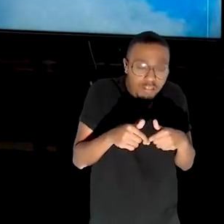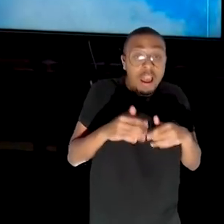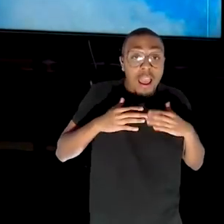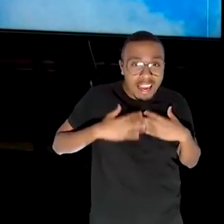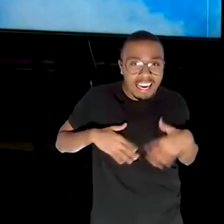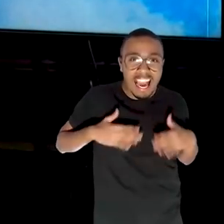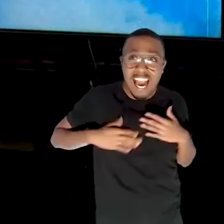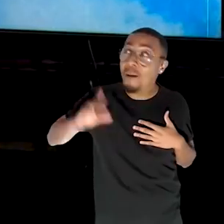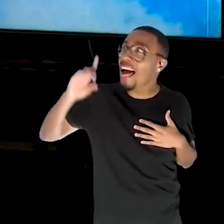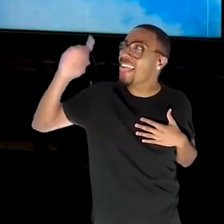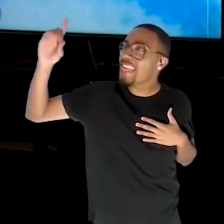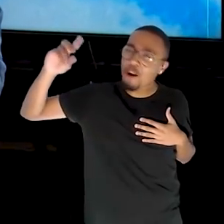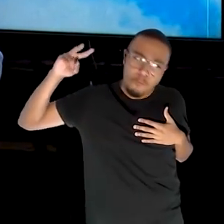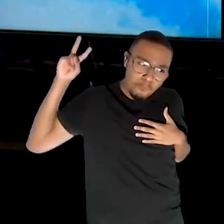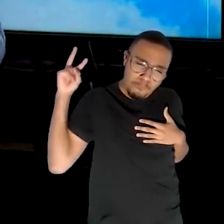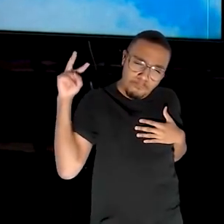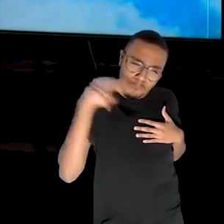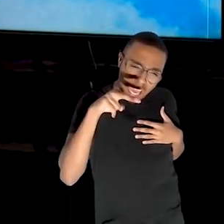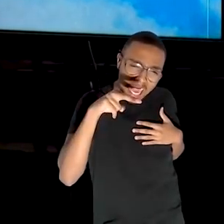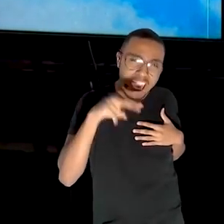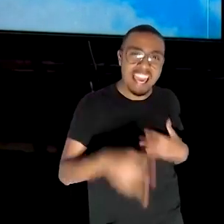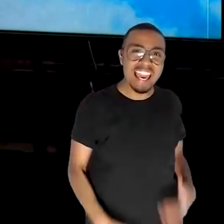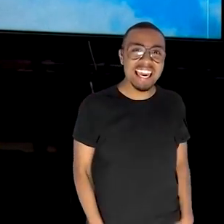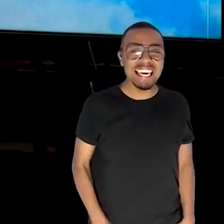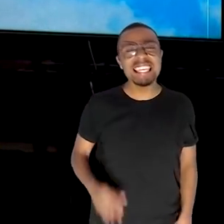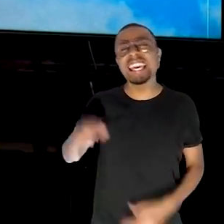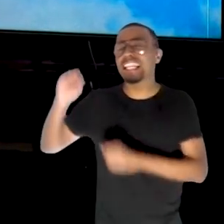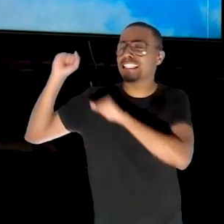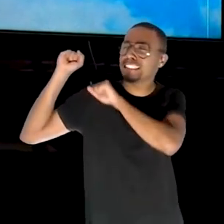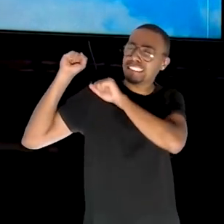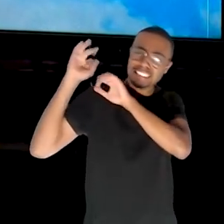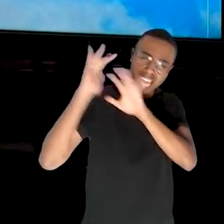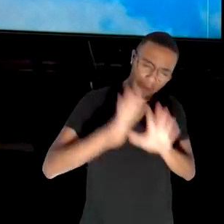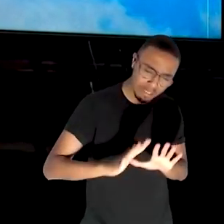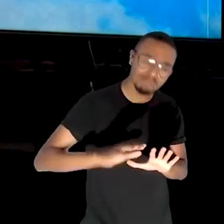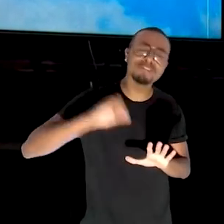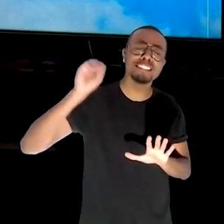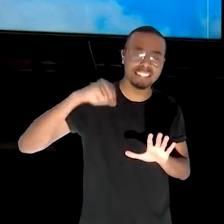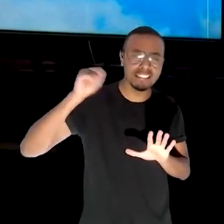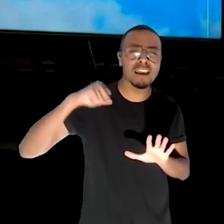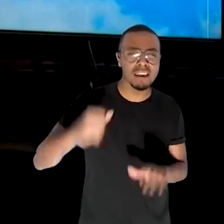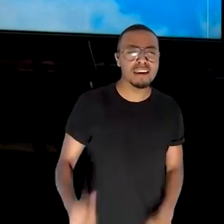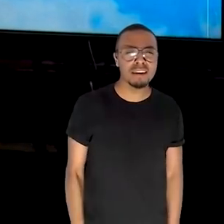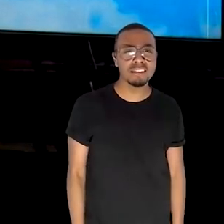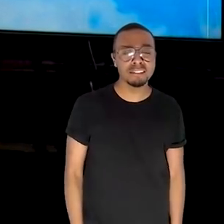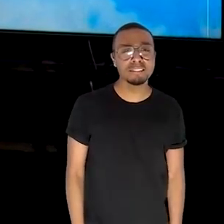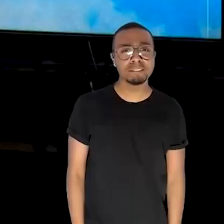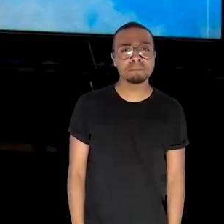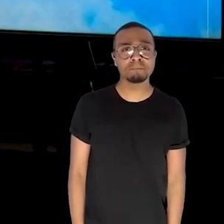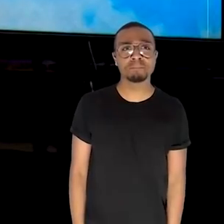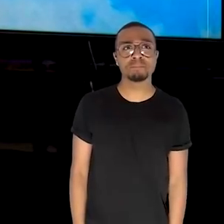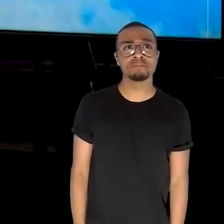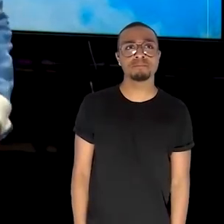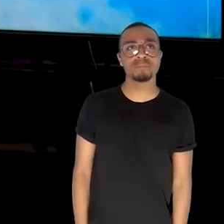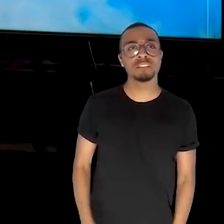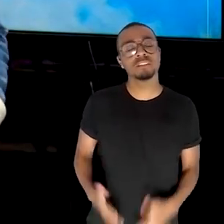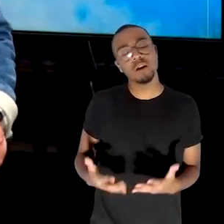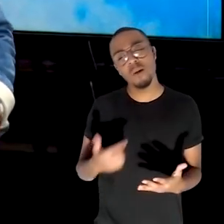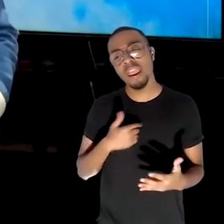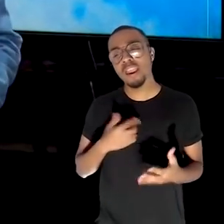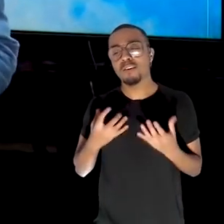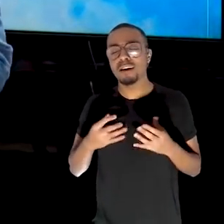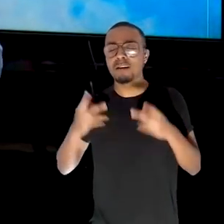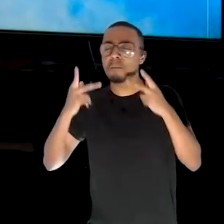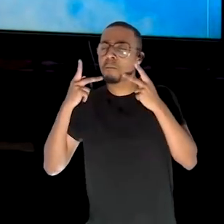vai recompensar você, Ele vai retribuir você. Então eu quero liberar uma palavra aqui, em